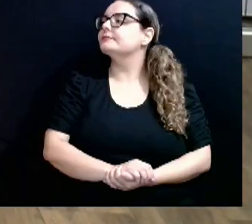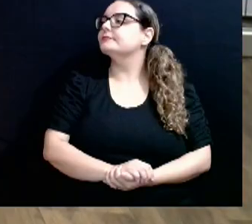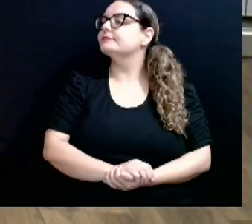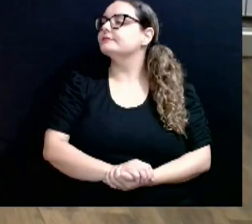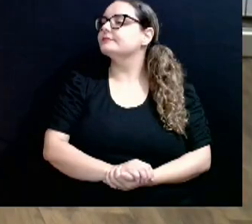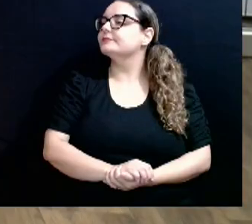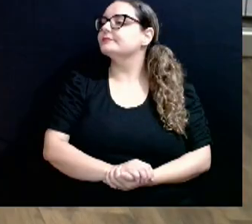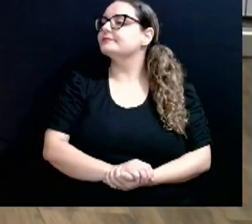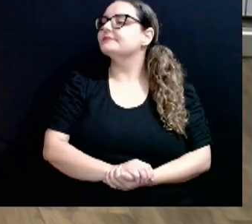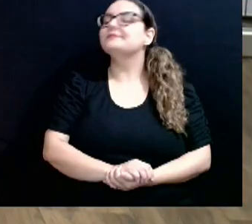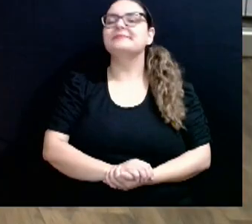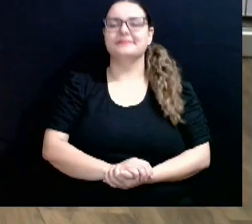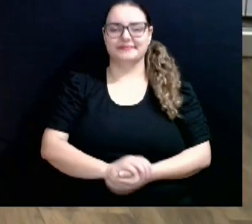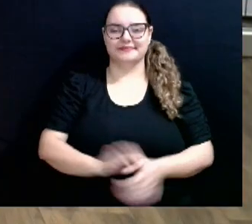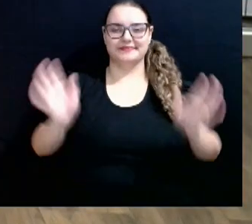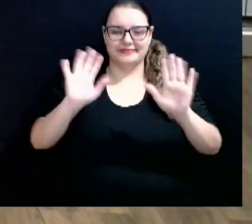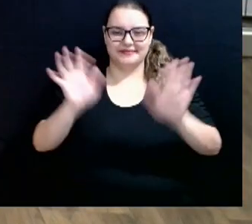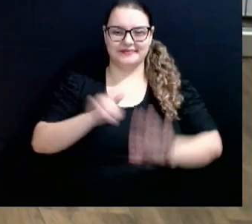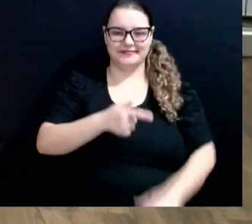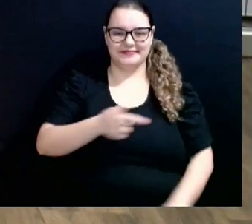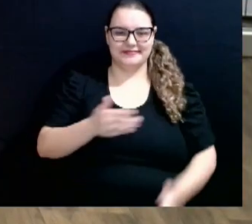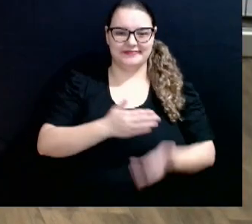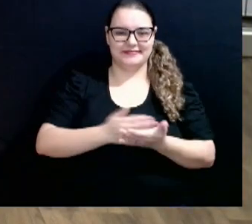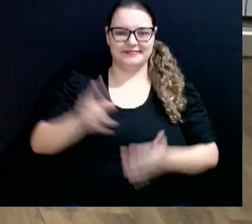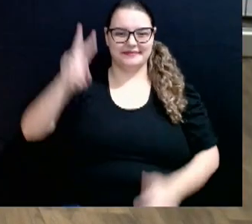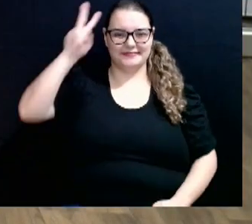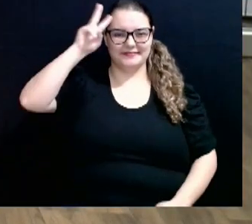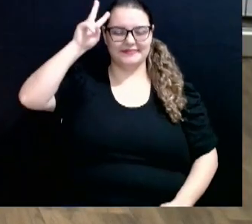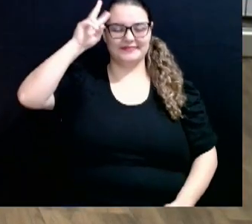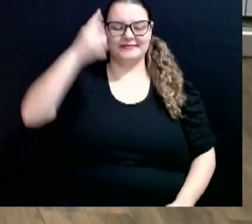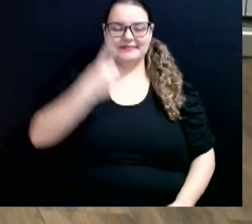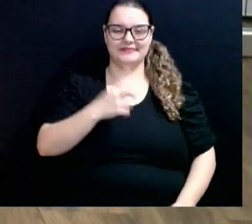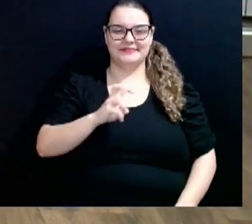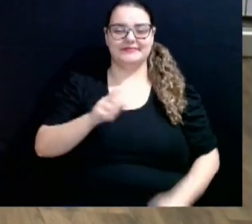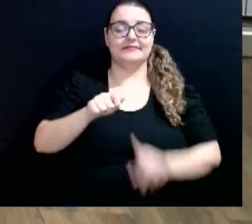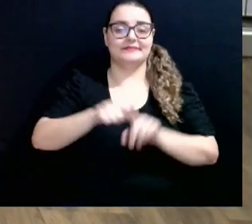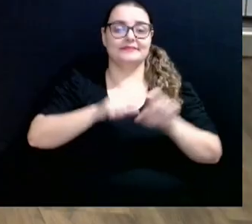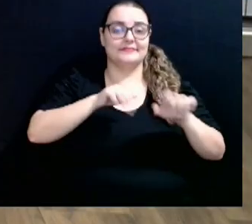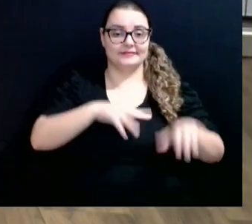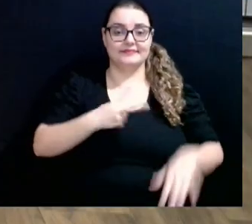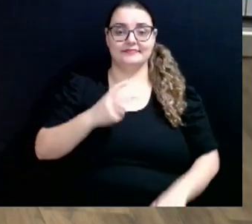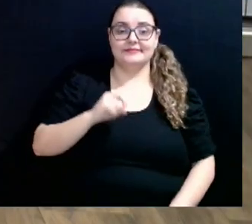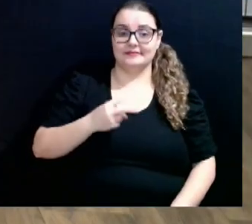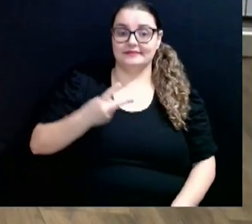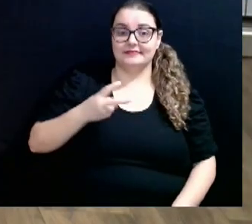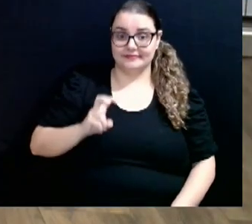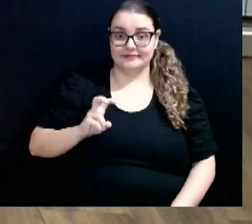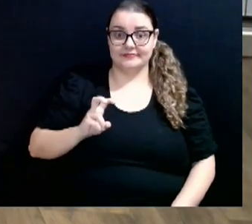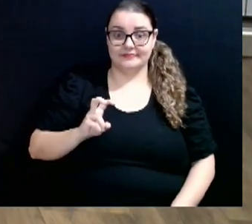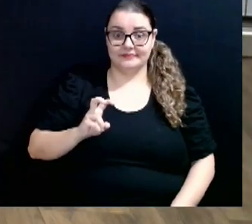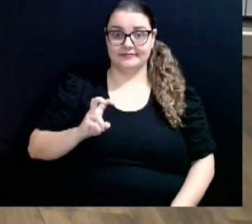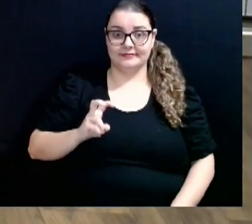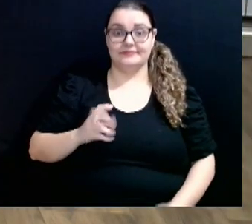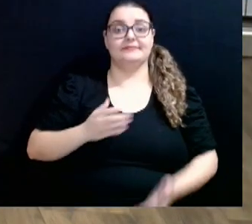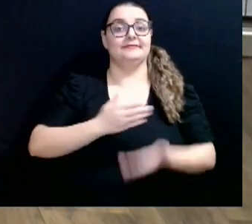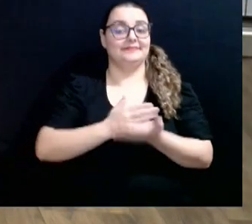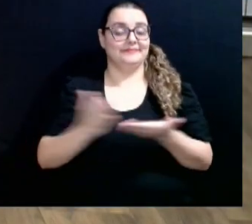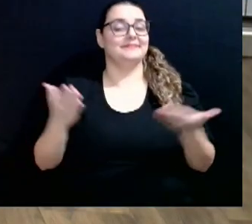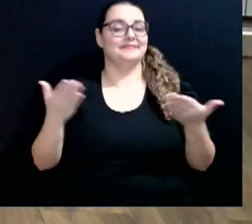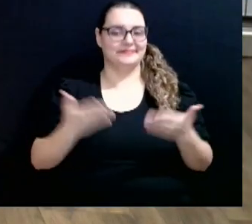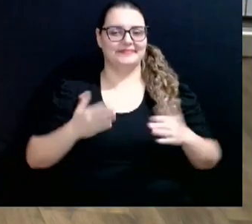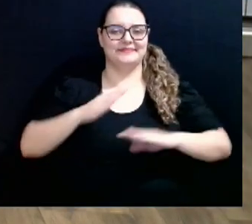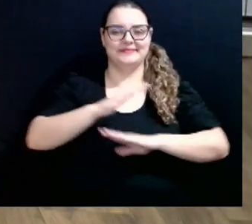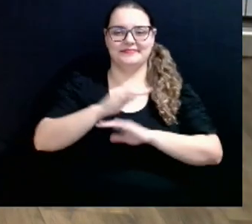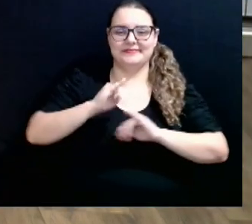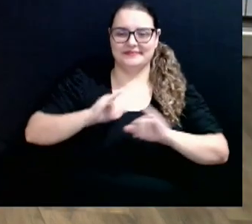Olá, semana começando, segunda-feira, 15 de setembro de 2025. Inicia agora o Jornal Câmara